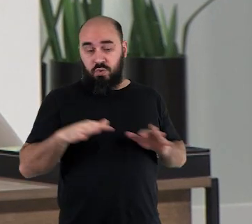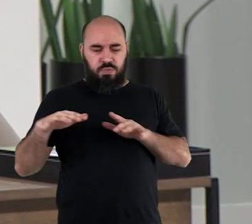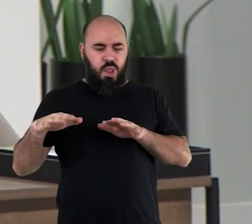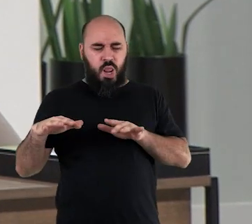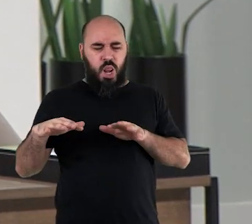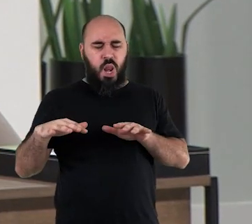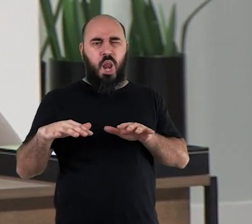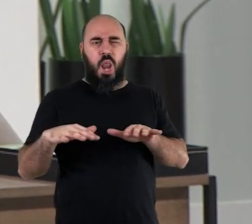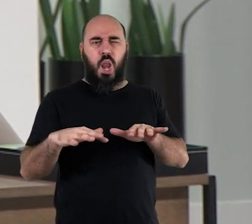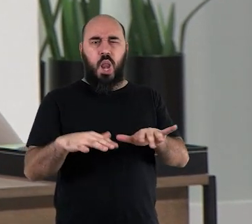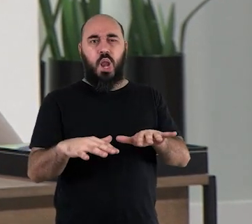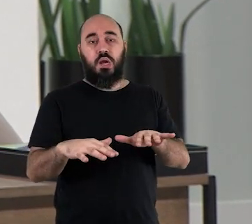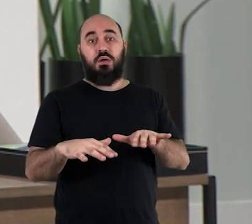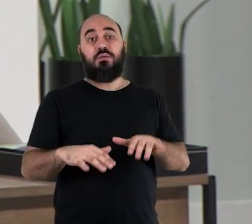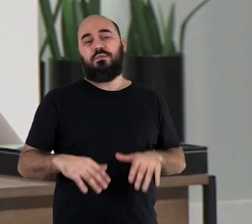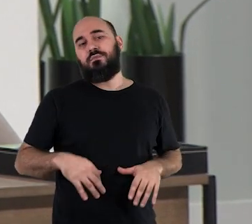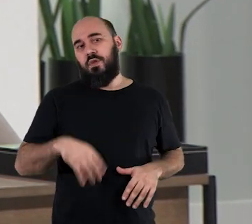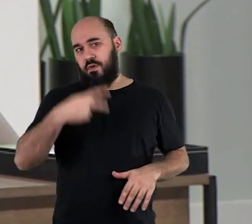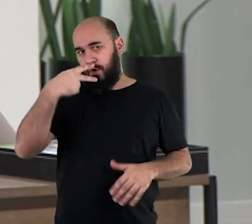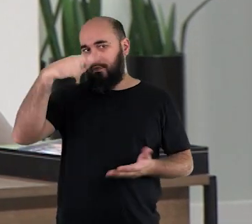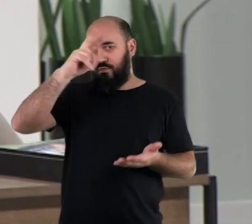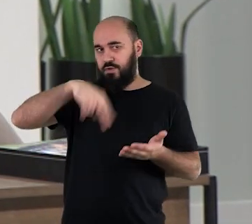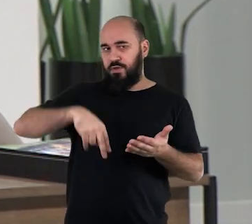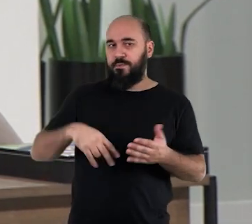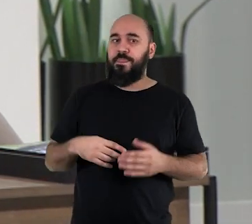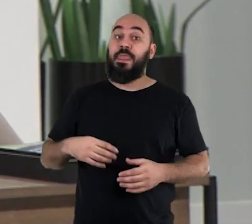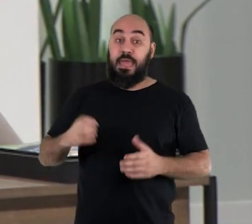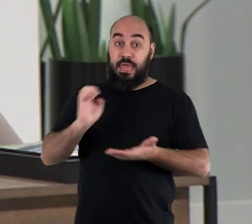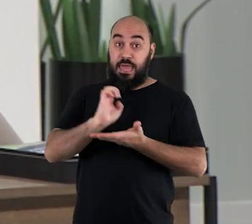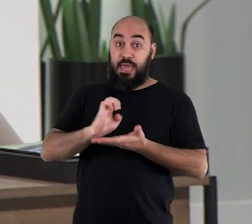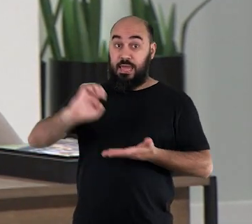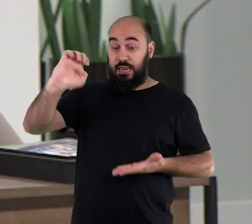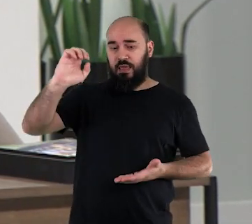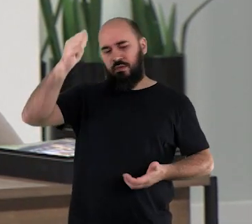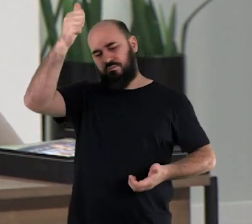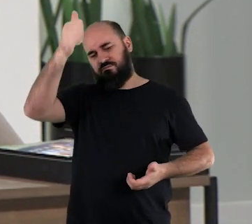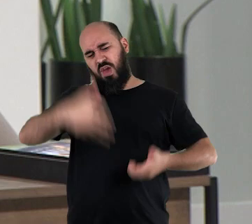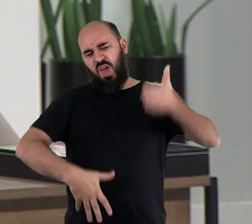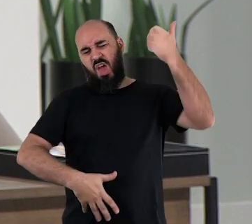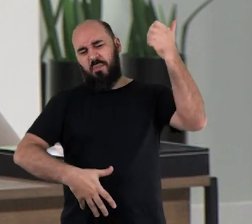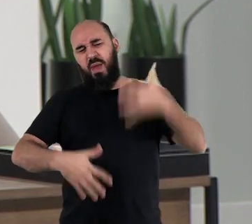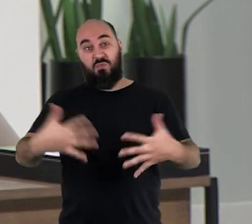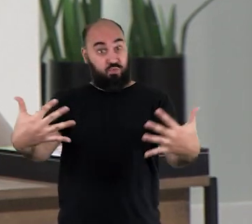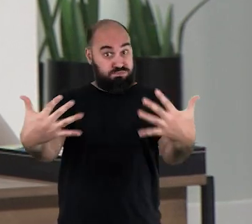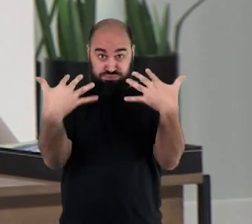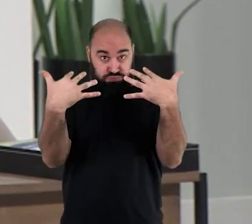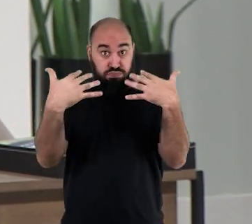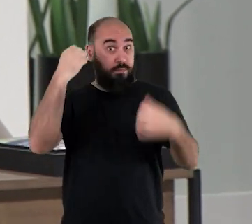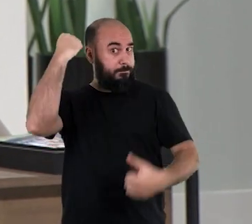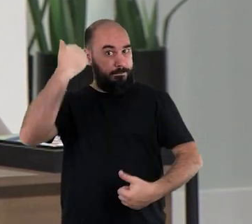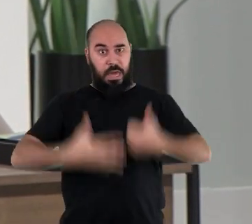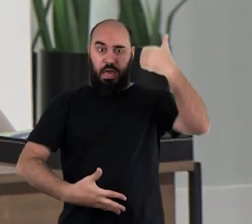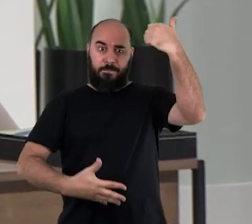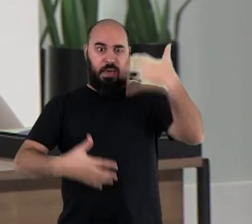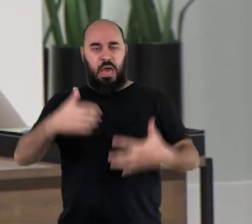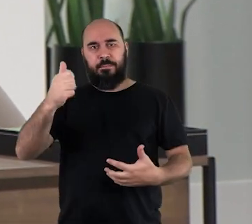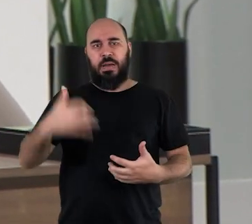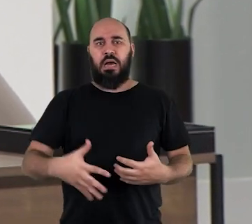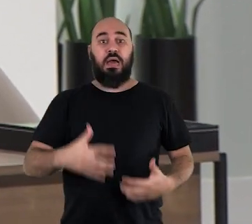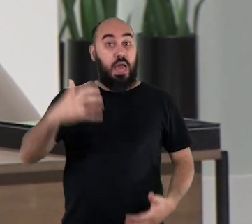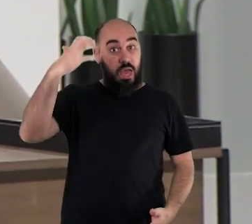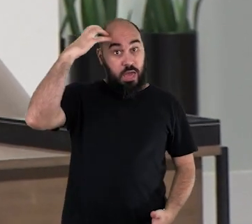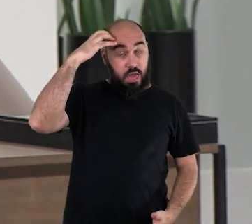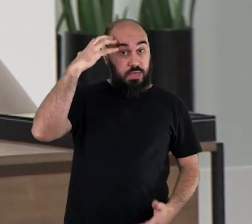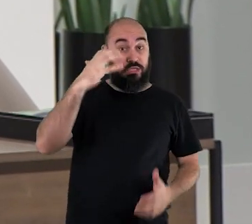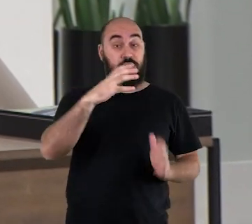eu vou ler agora o texto, Elias disse algo interessante para aquele povo. É Primeiro Livro dos Reis, capítulo 18, verso